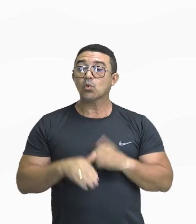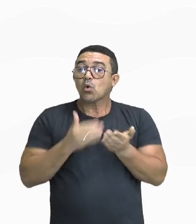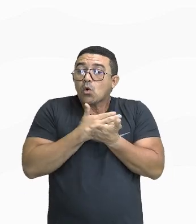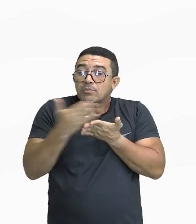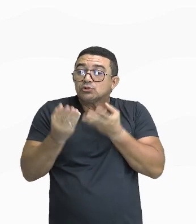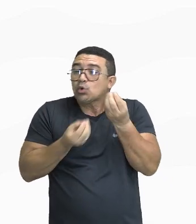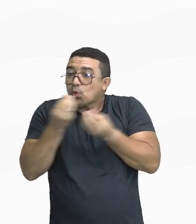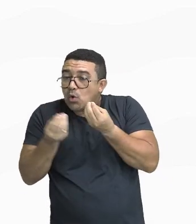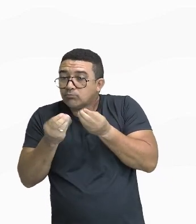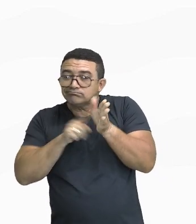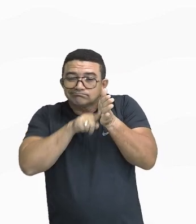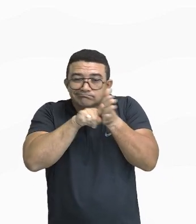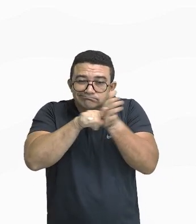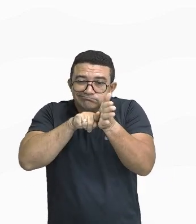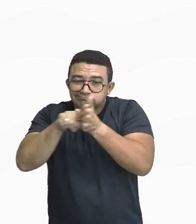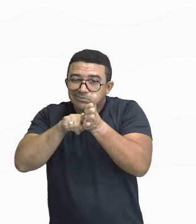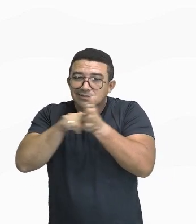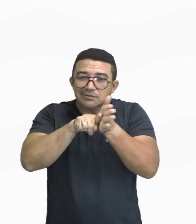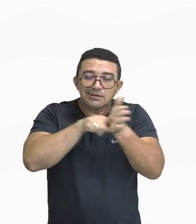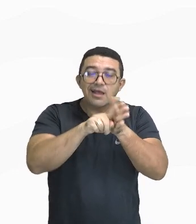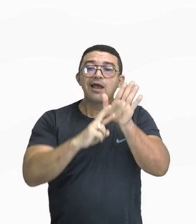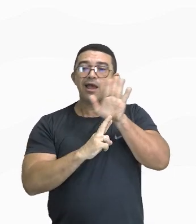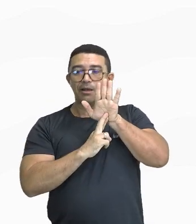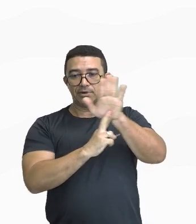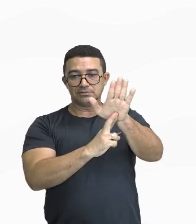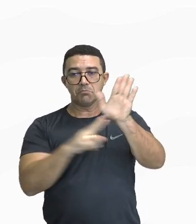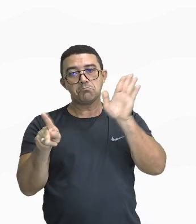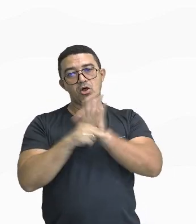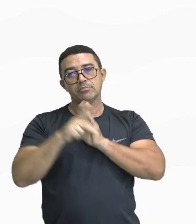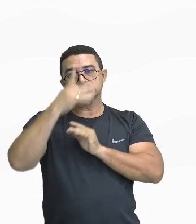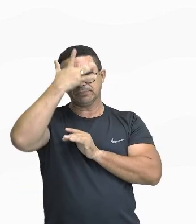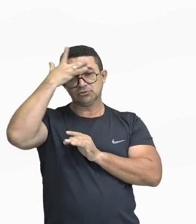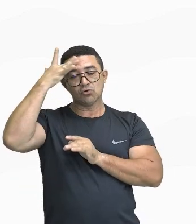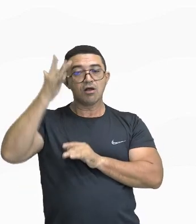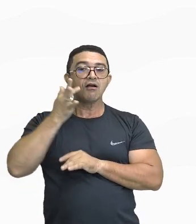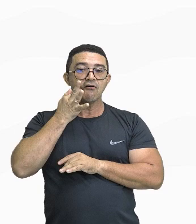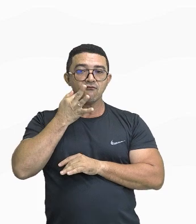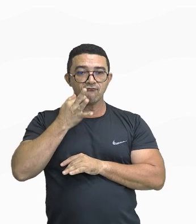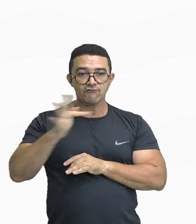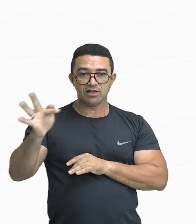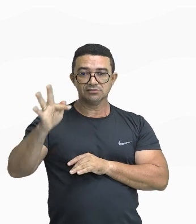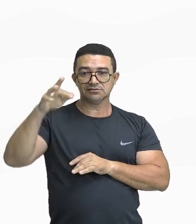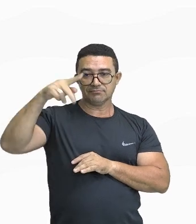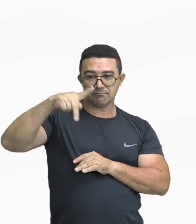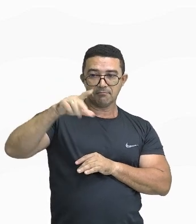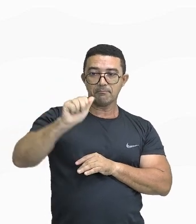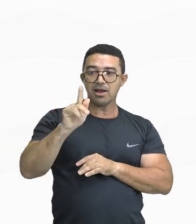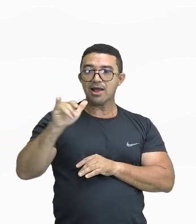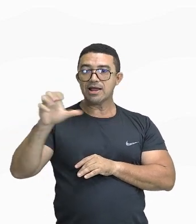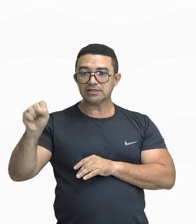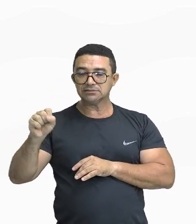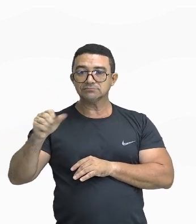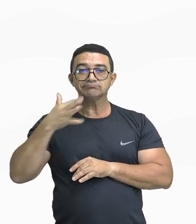as representações dos parisienses sobre a ótica da